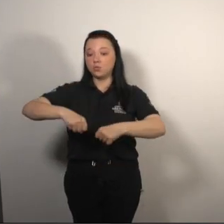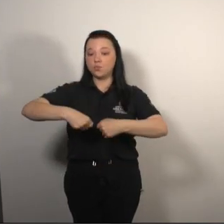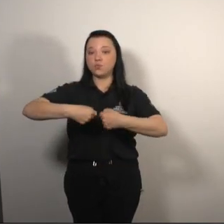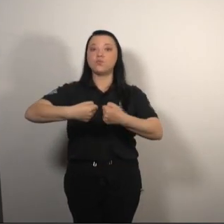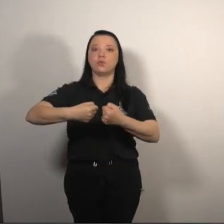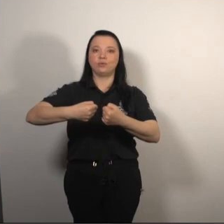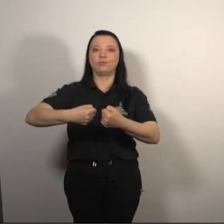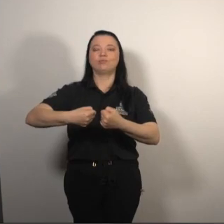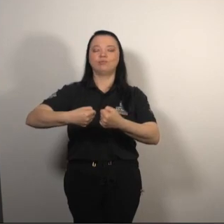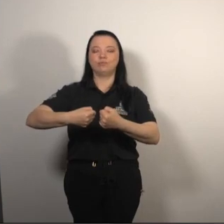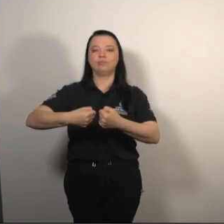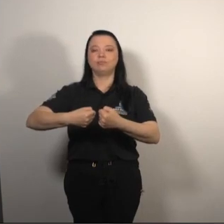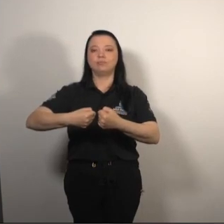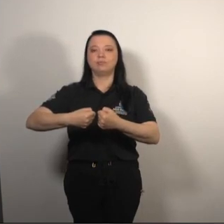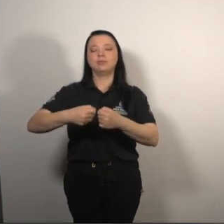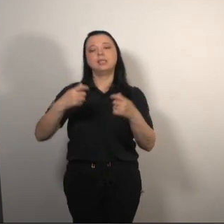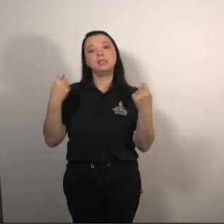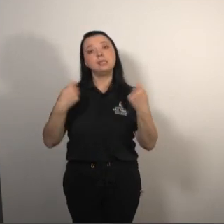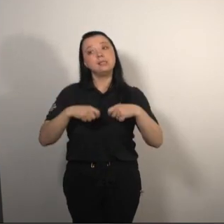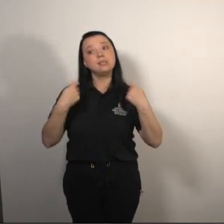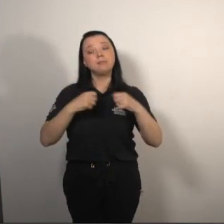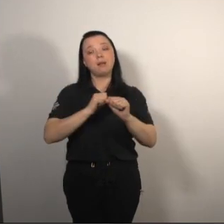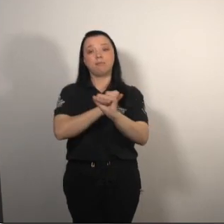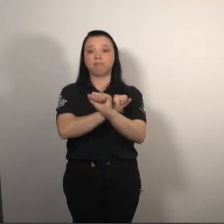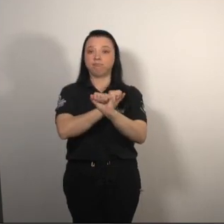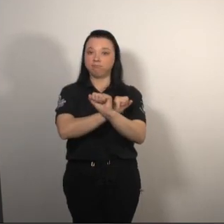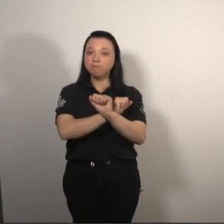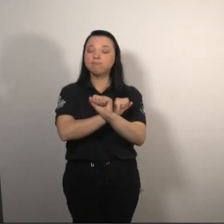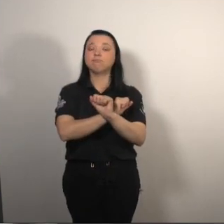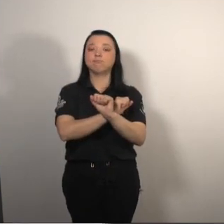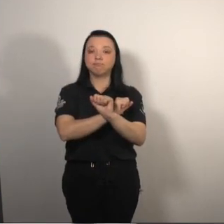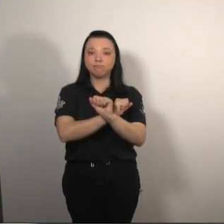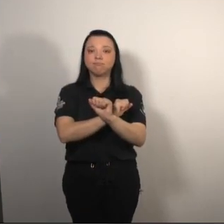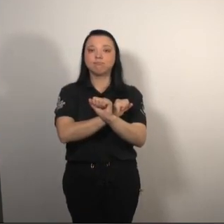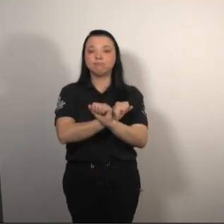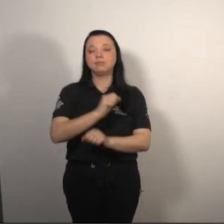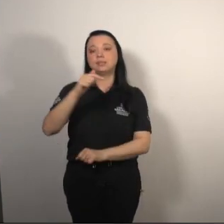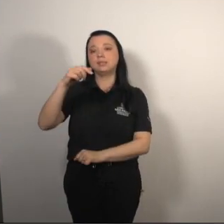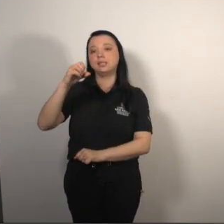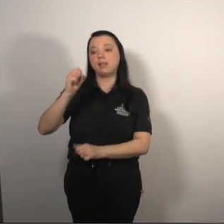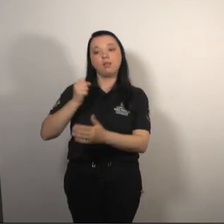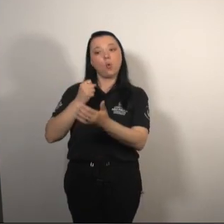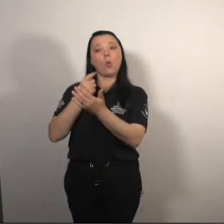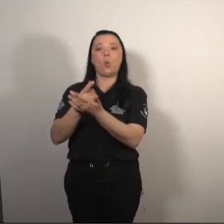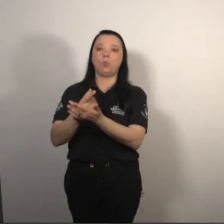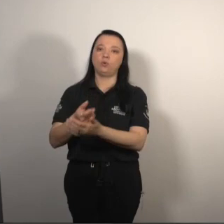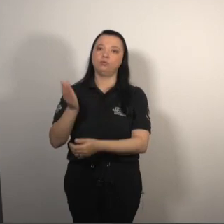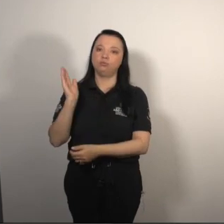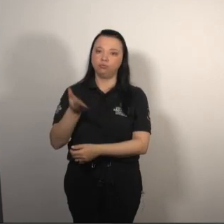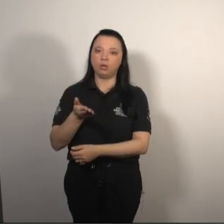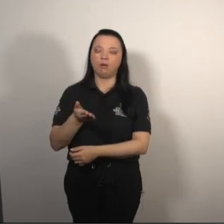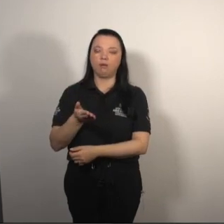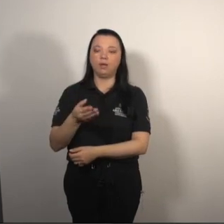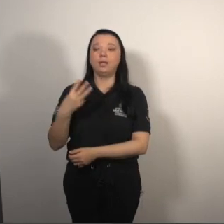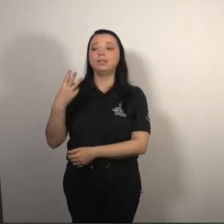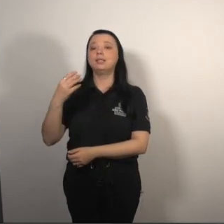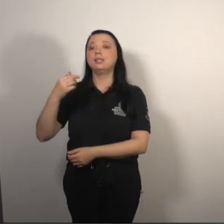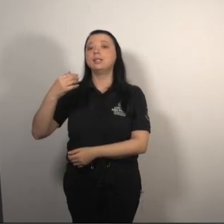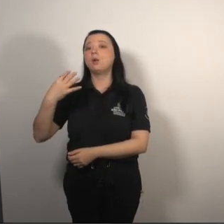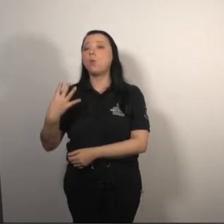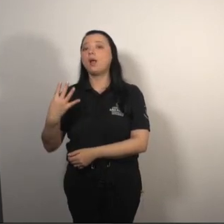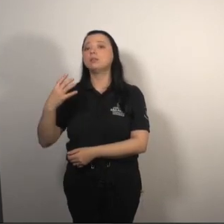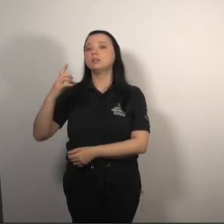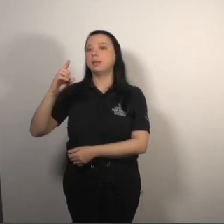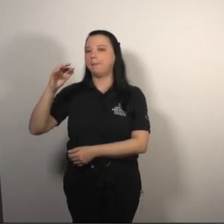da importação, são os 70 refletores, e a gente, né, espera que o 34DP consiga